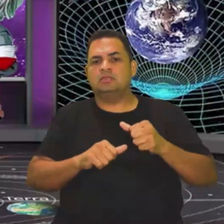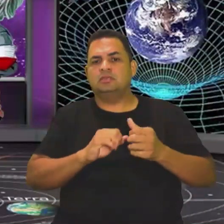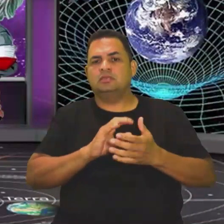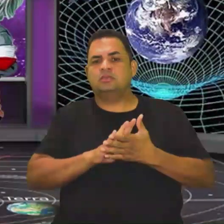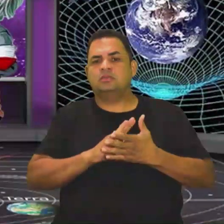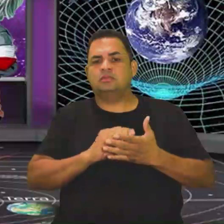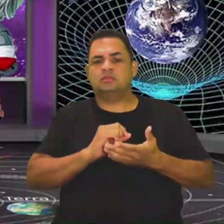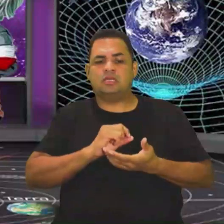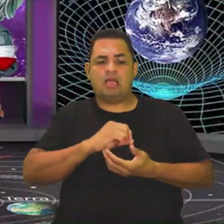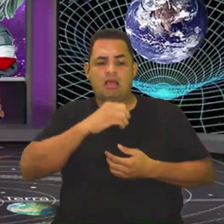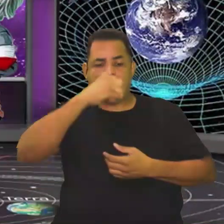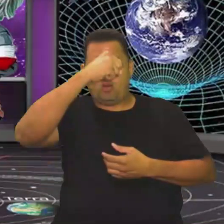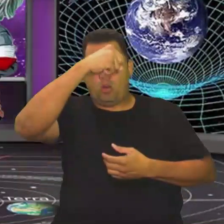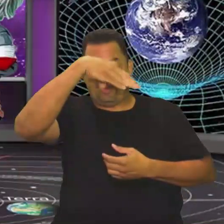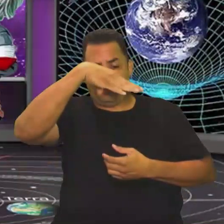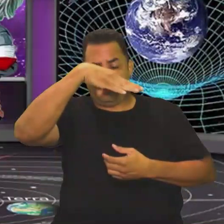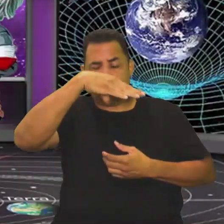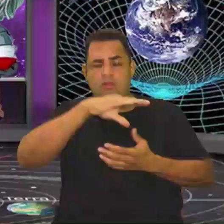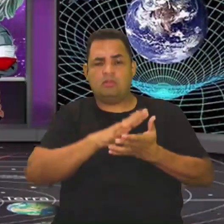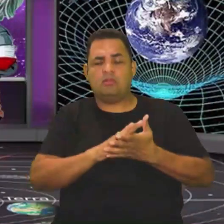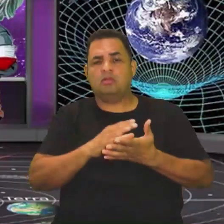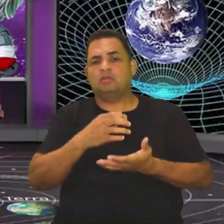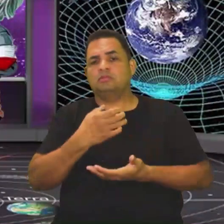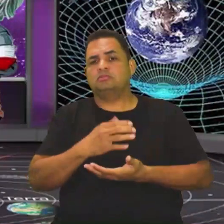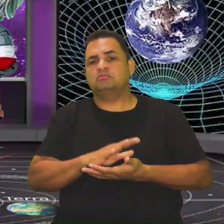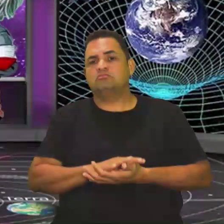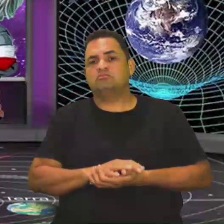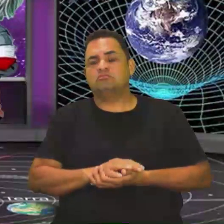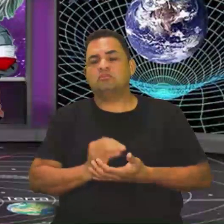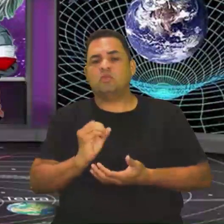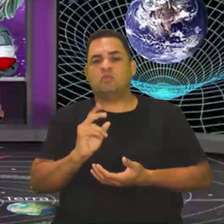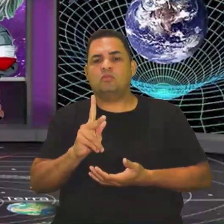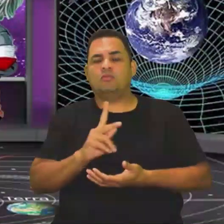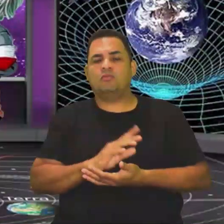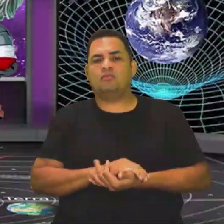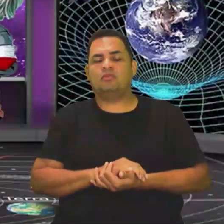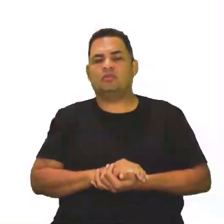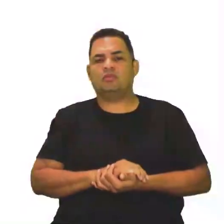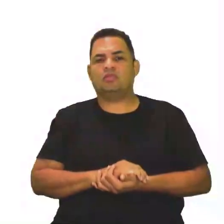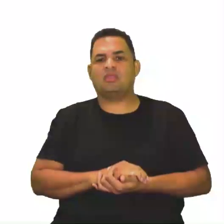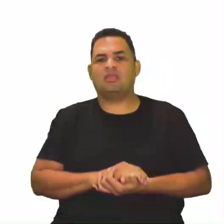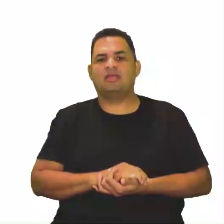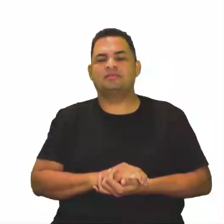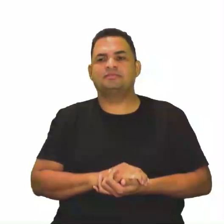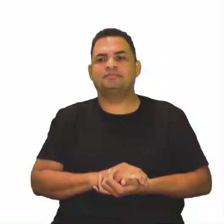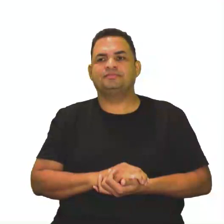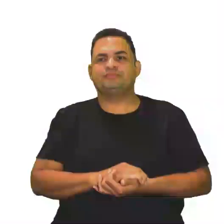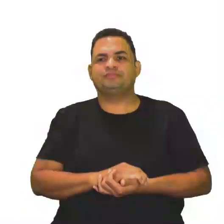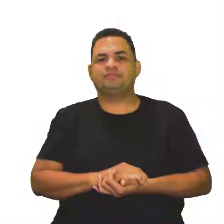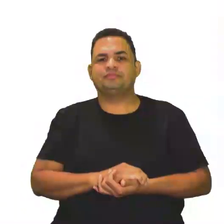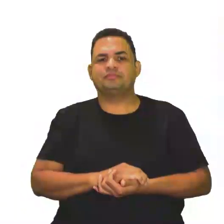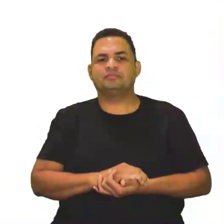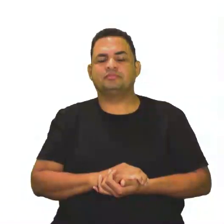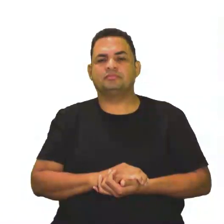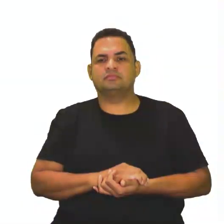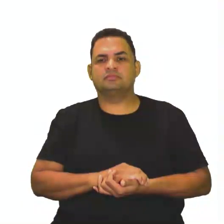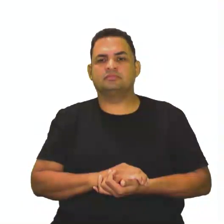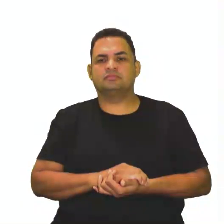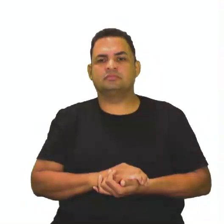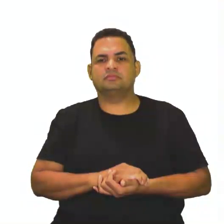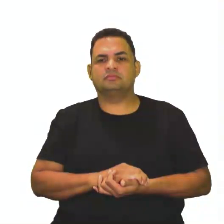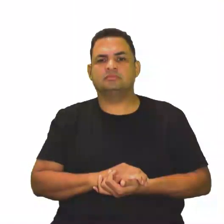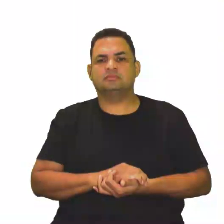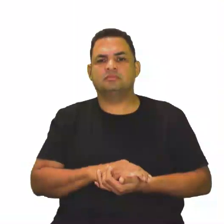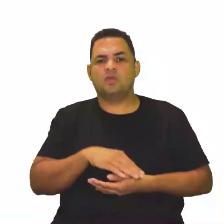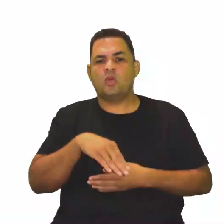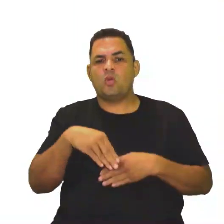mais em energia luminosa do que energia térmica, ok? Então vamos calcular, olha só. Então tá ali, vamos ver